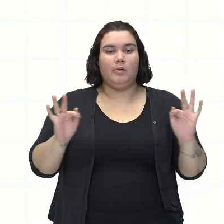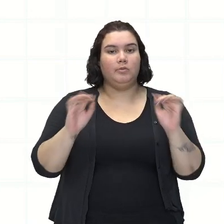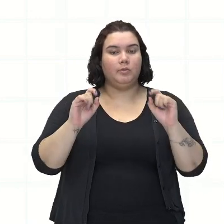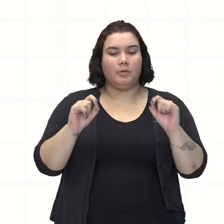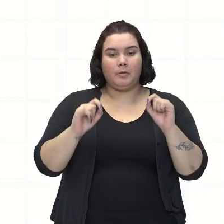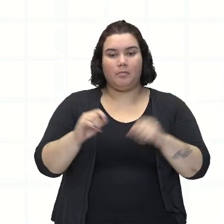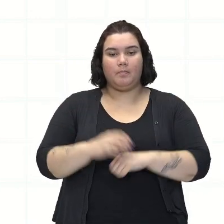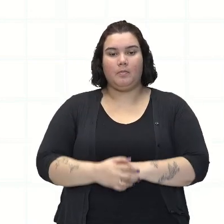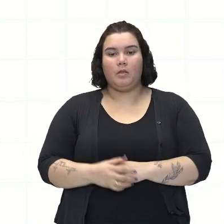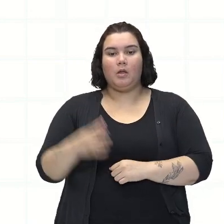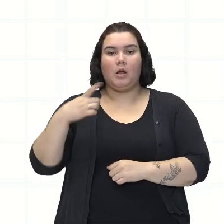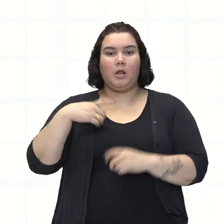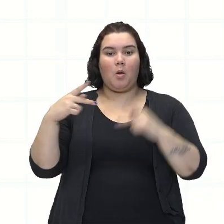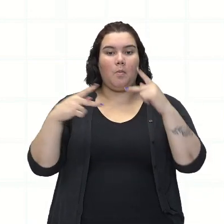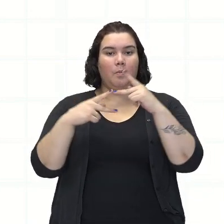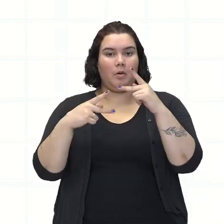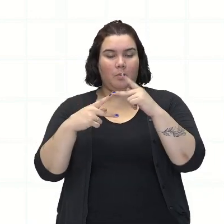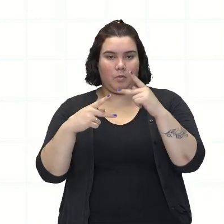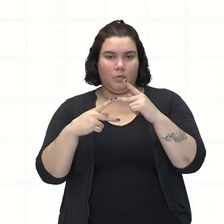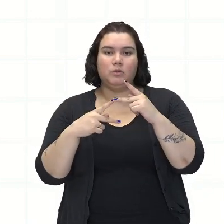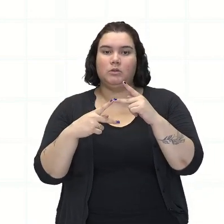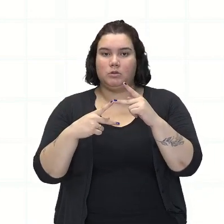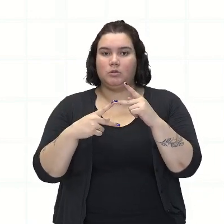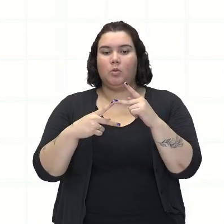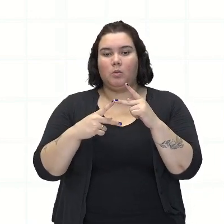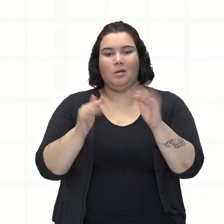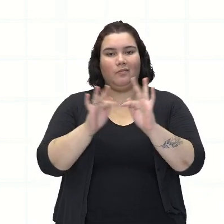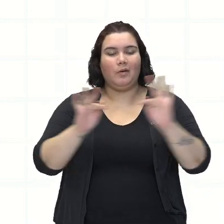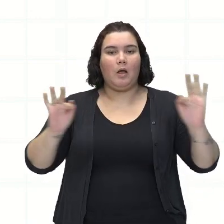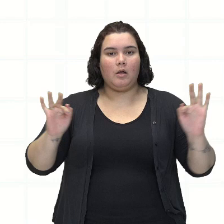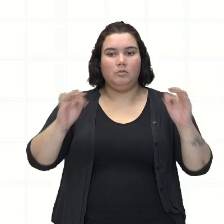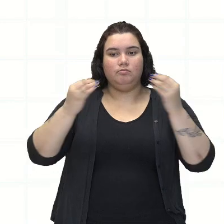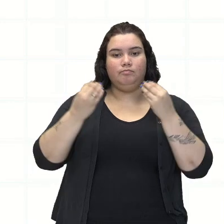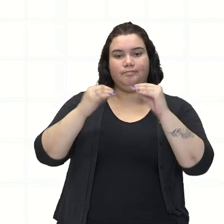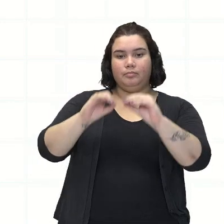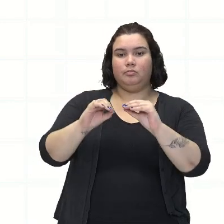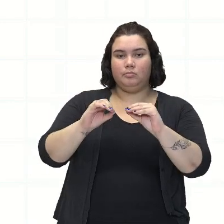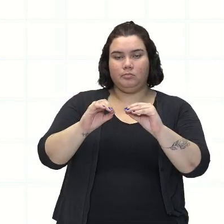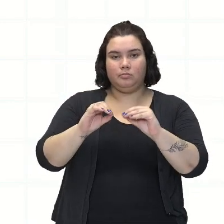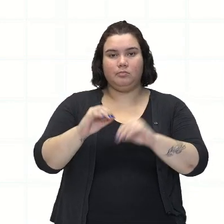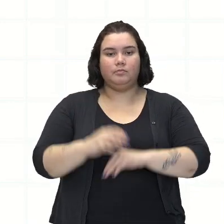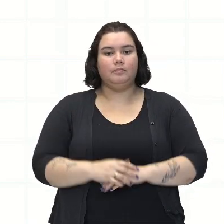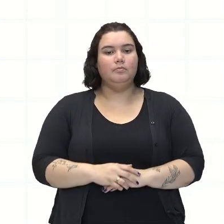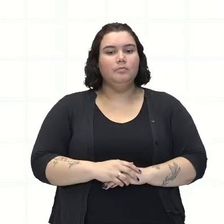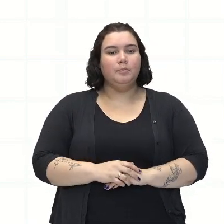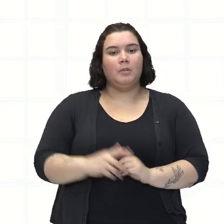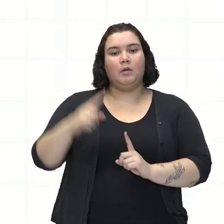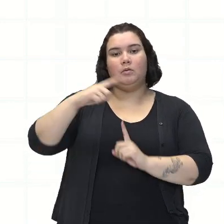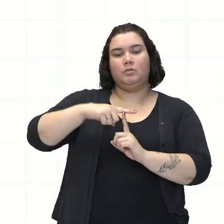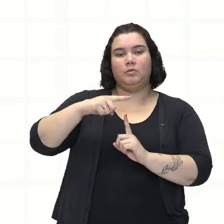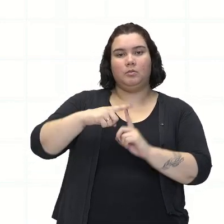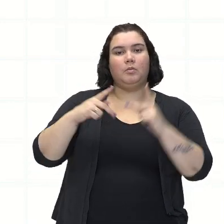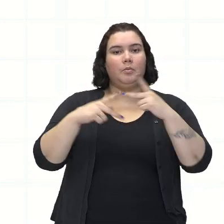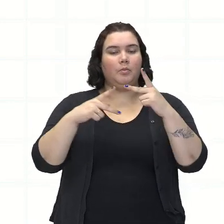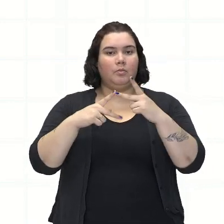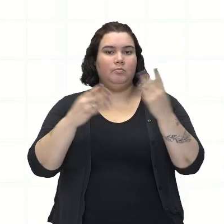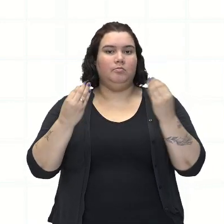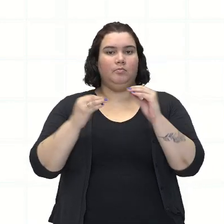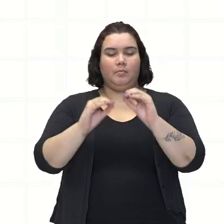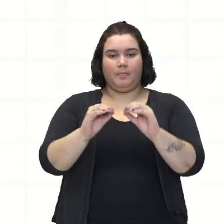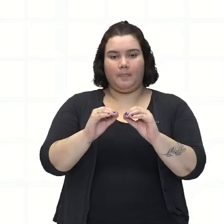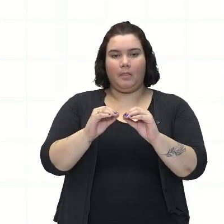uma preposição morfologicamente. Então, no verbo transitivo indireto, a preposição ela vai fazer parte